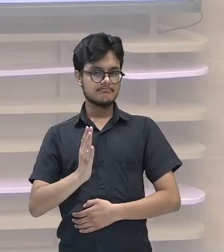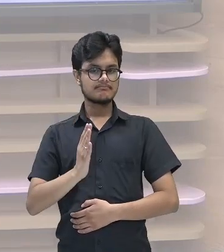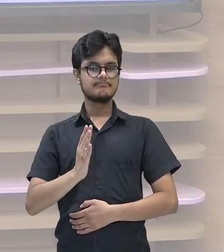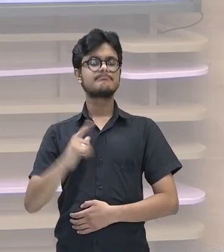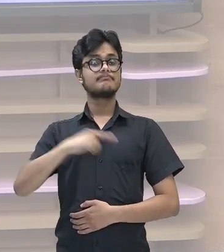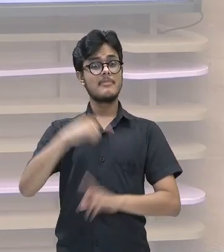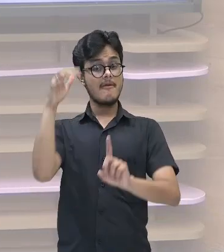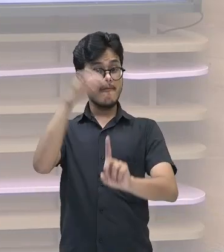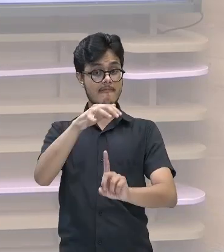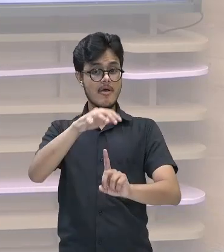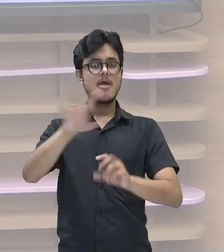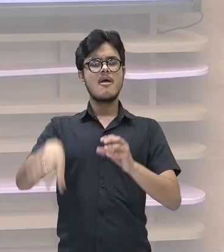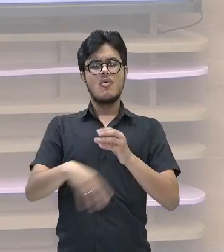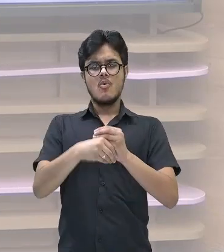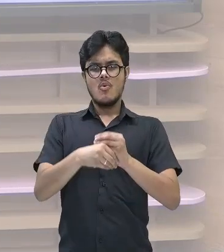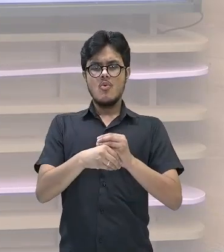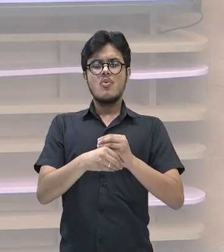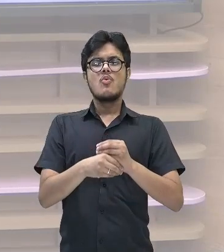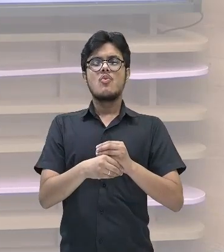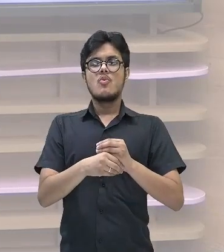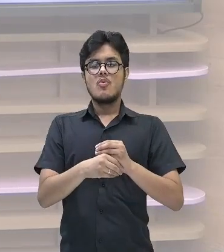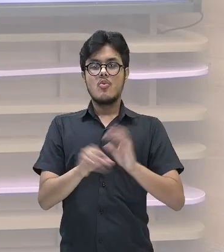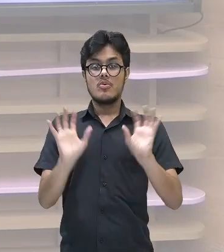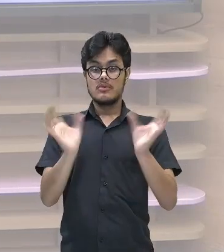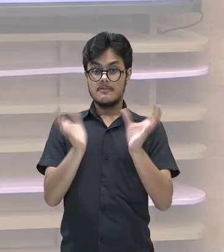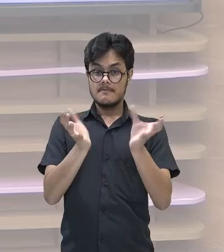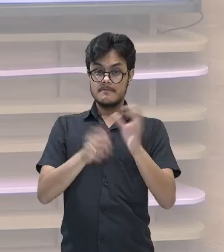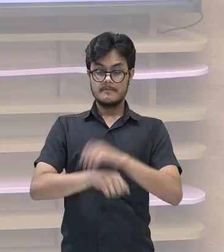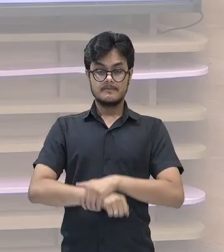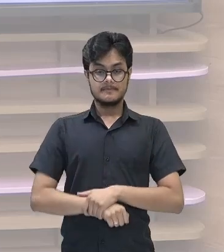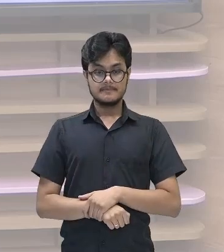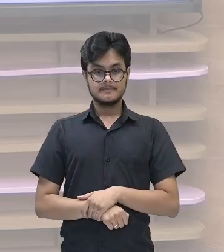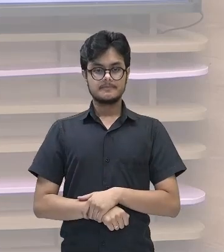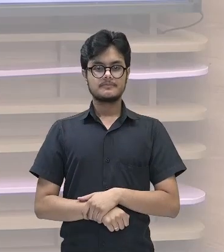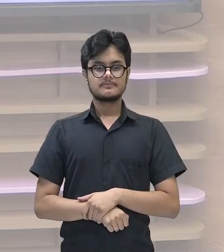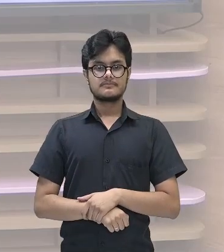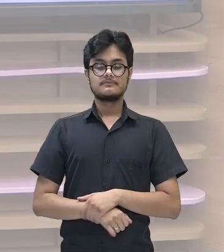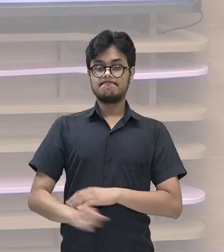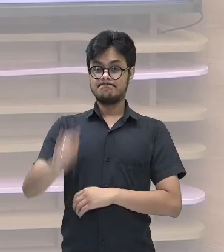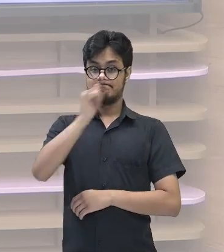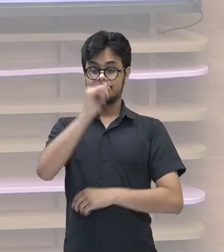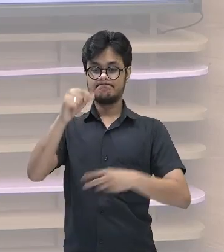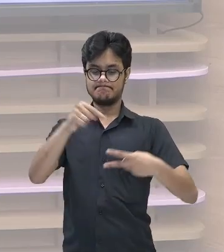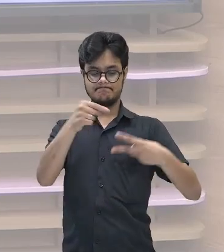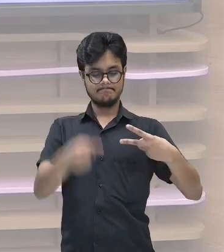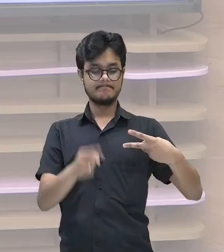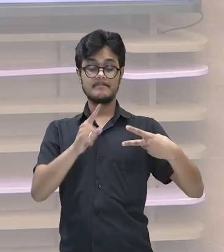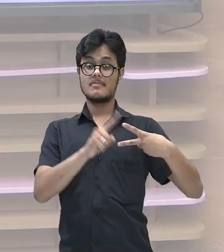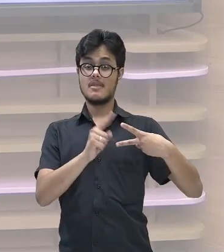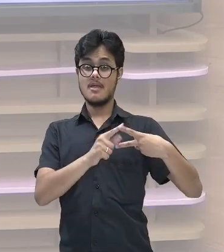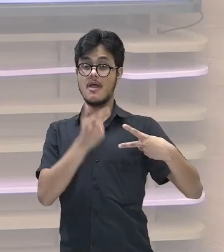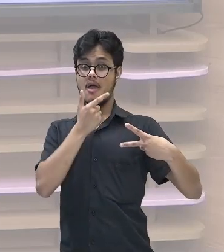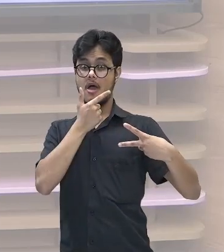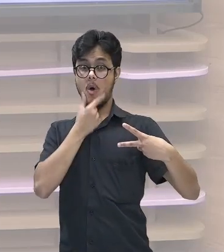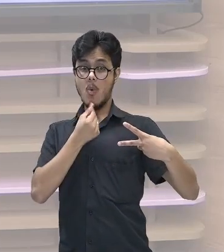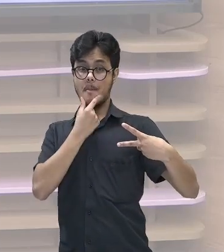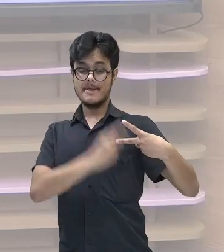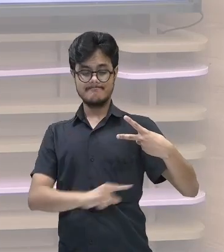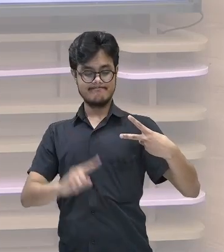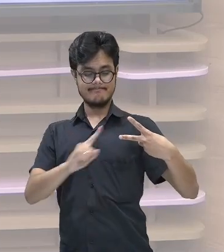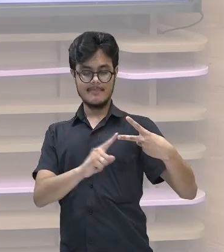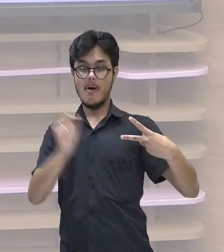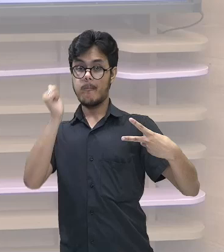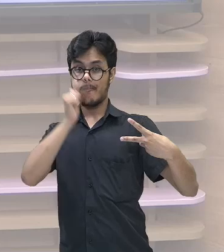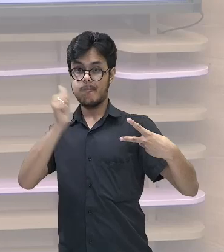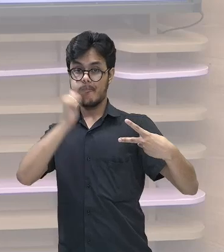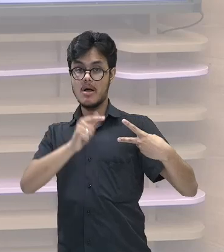atua no clima do Brasil é o fenômeno El Niño e o fenômeno Lanína, que eles têm